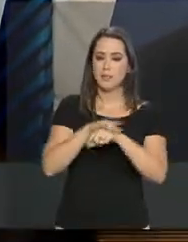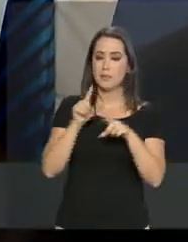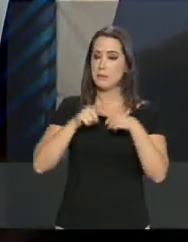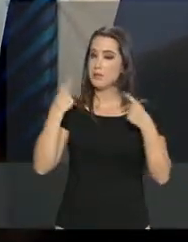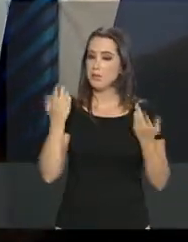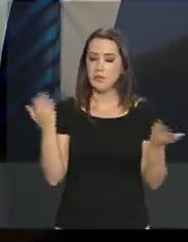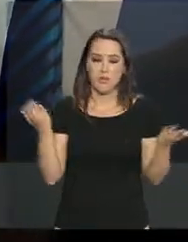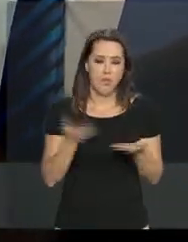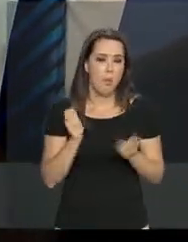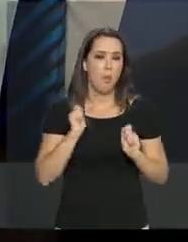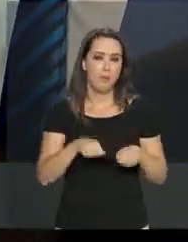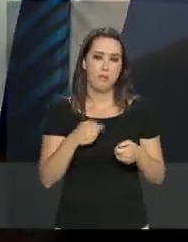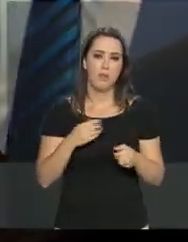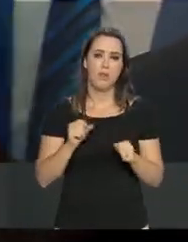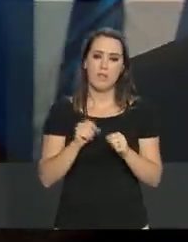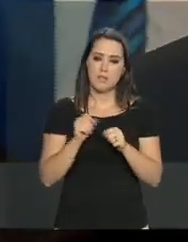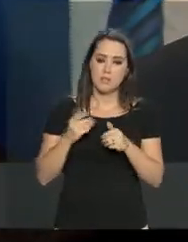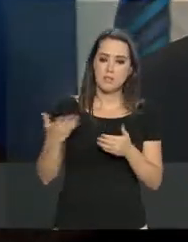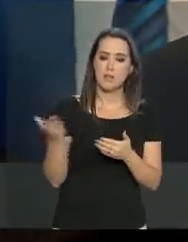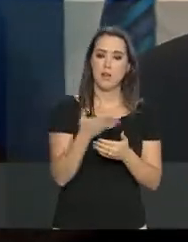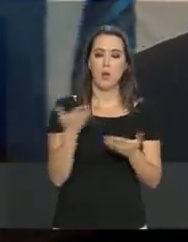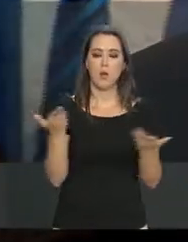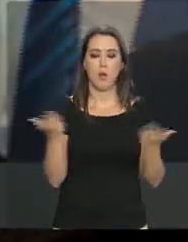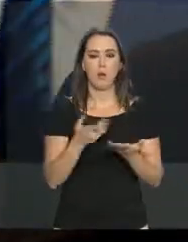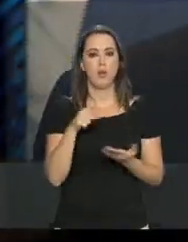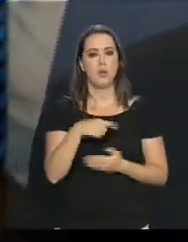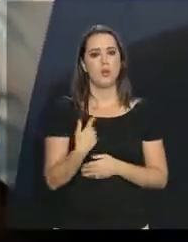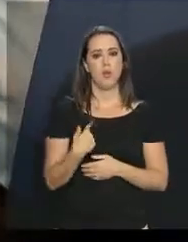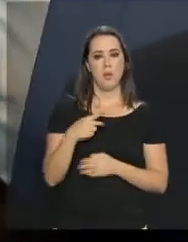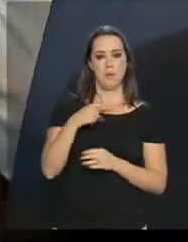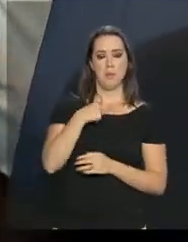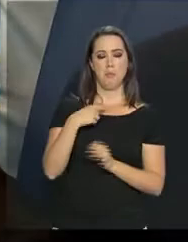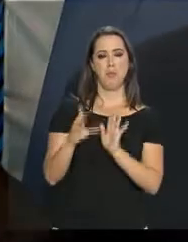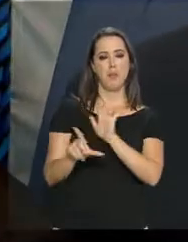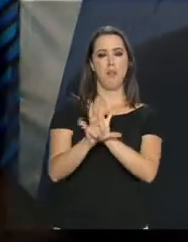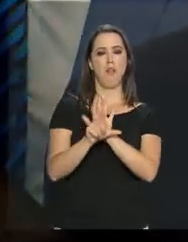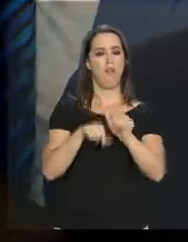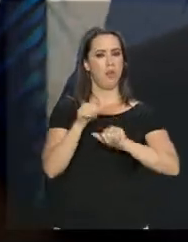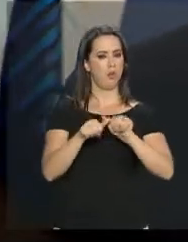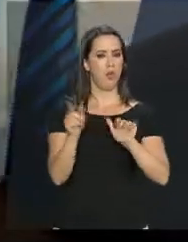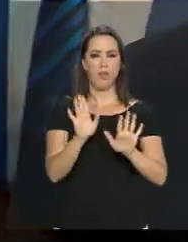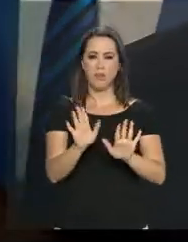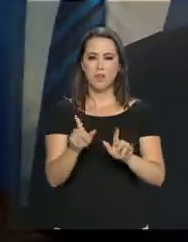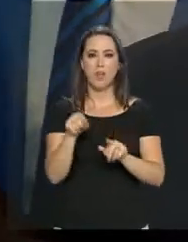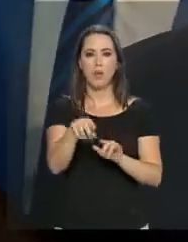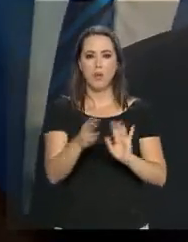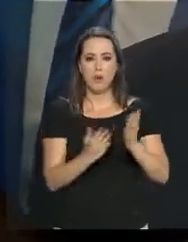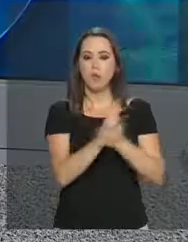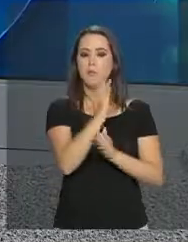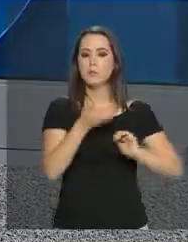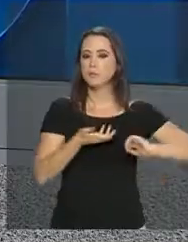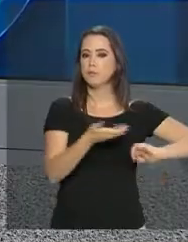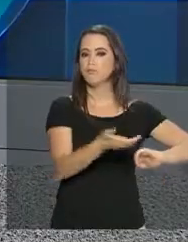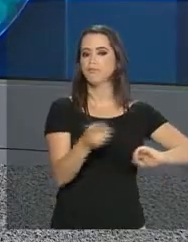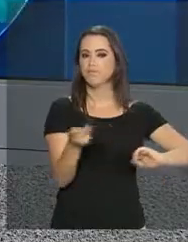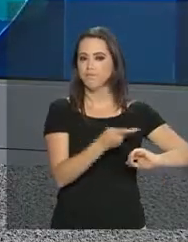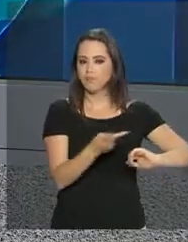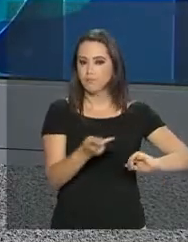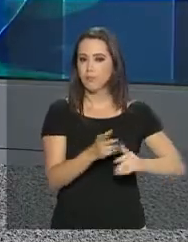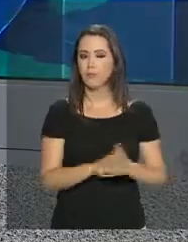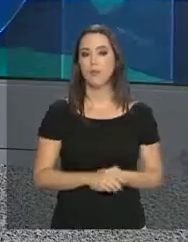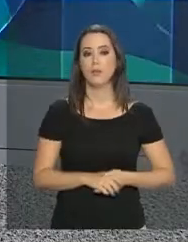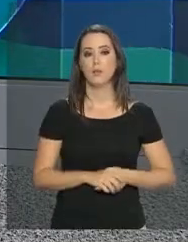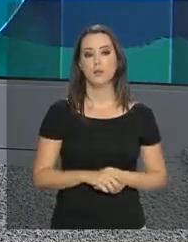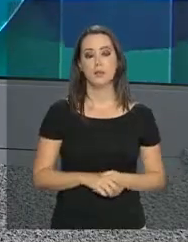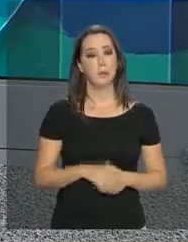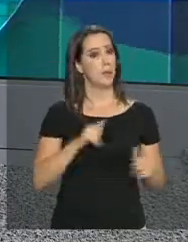salvar nessa forma de salvar a minha reforma não é que eu quero uma equipe econômica que é aquela que passa na câmara e no senado o trabalho de